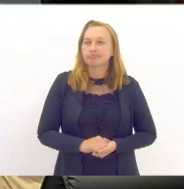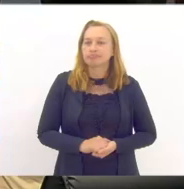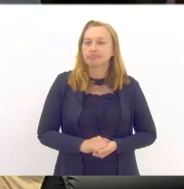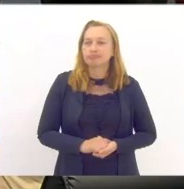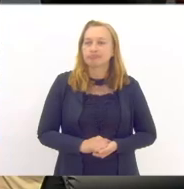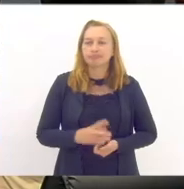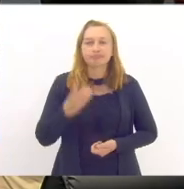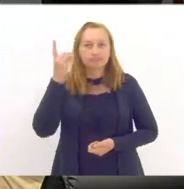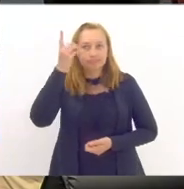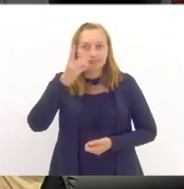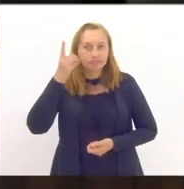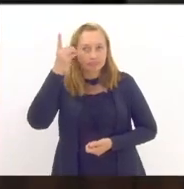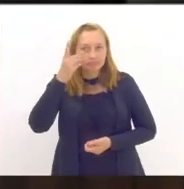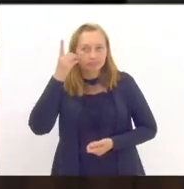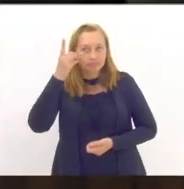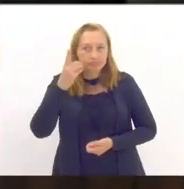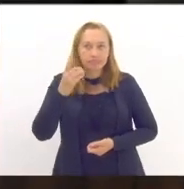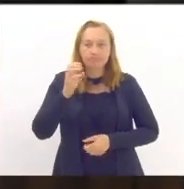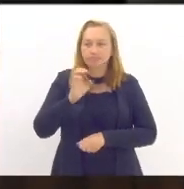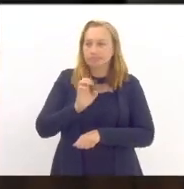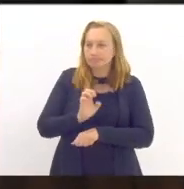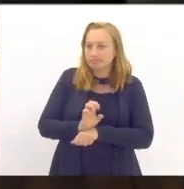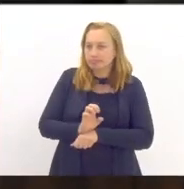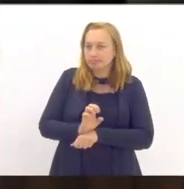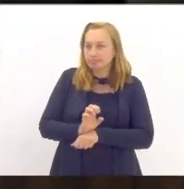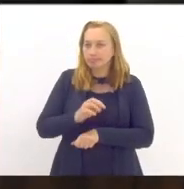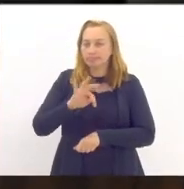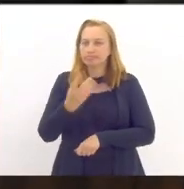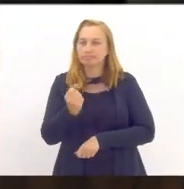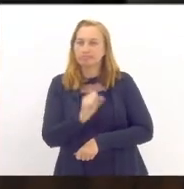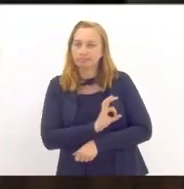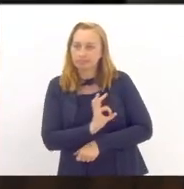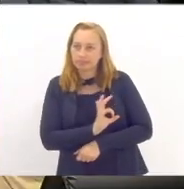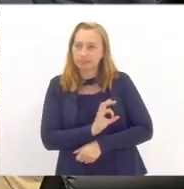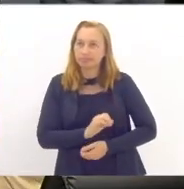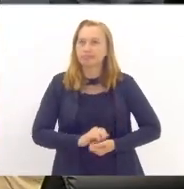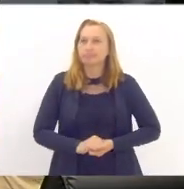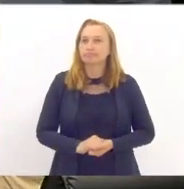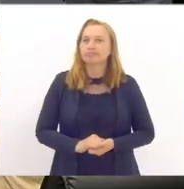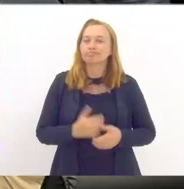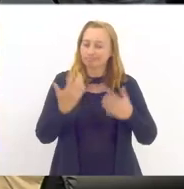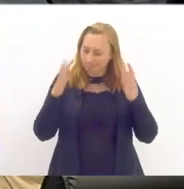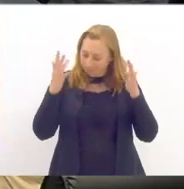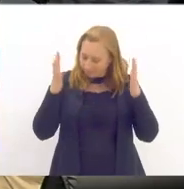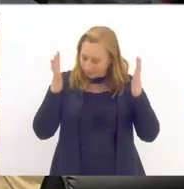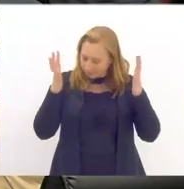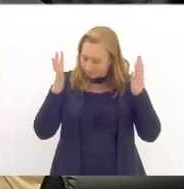A deputada estadual Marta Rocha.